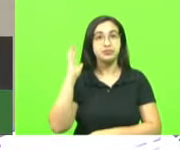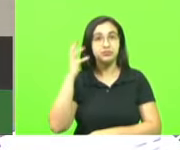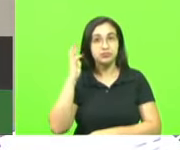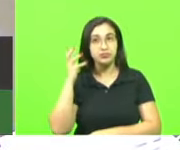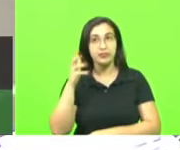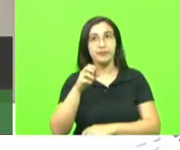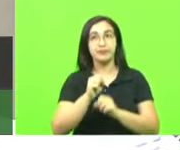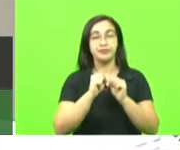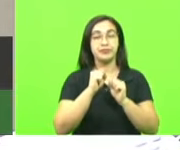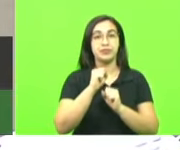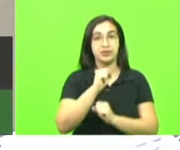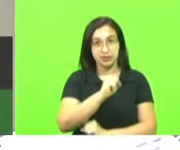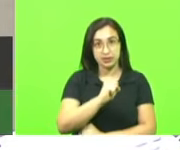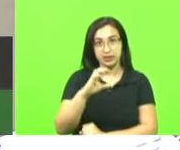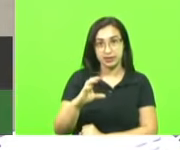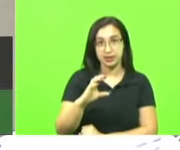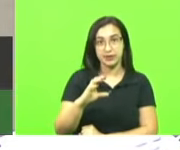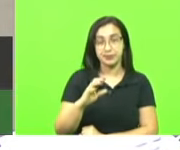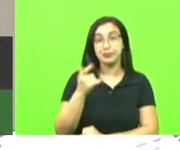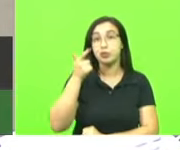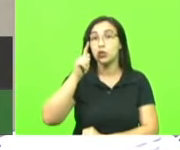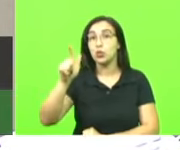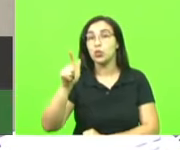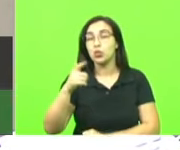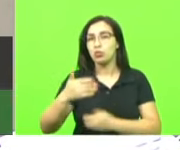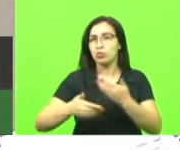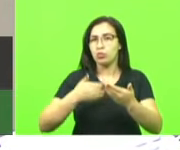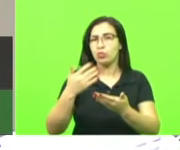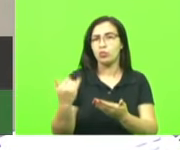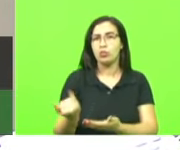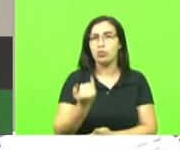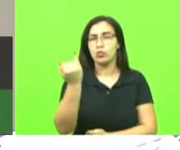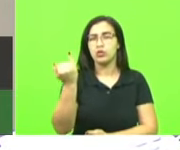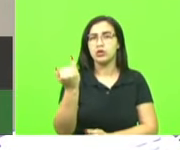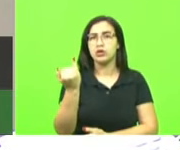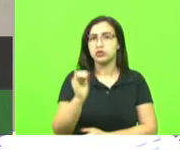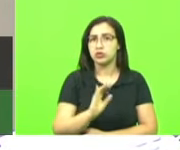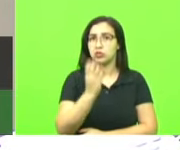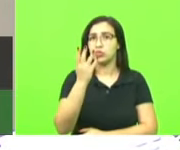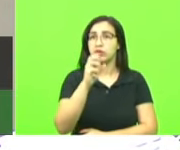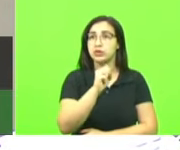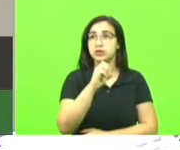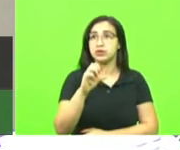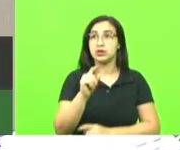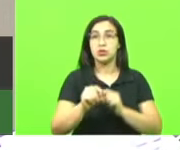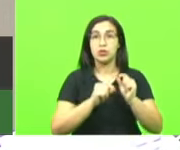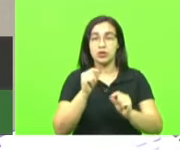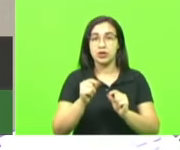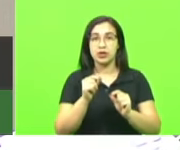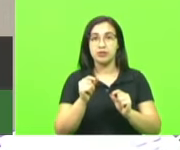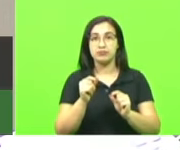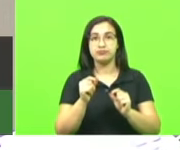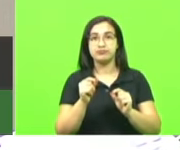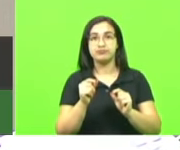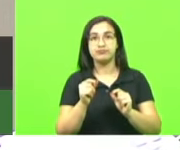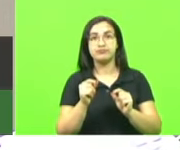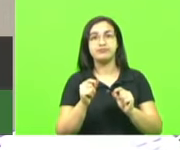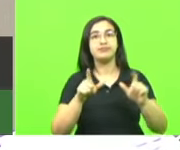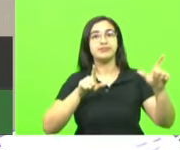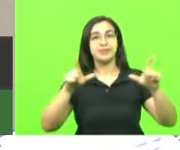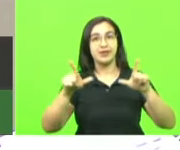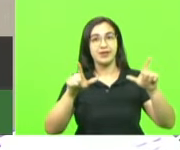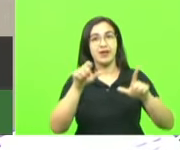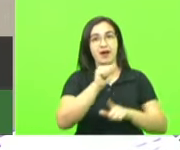não é só isso. Outro processo importante está acontecendo na Alesc, é a implantação da TV AL em sinal aberto na cidade